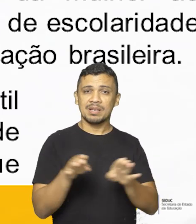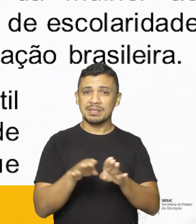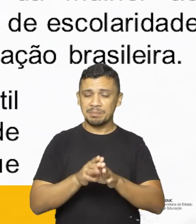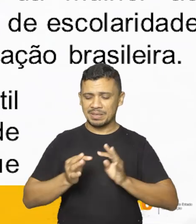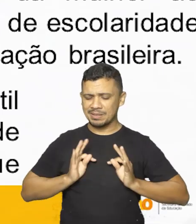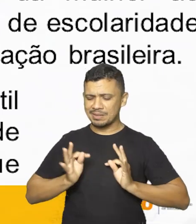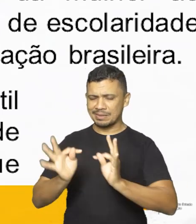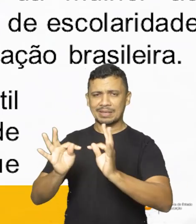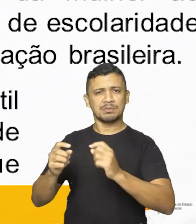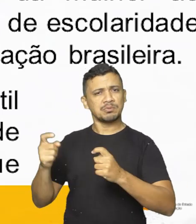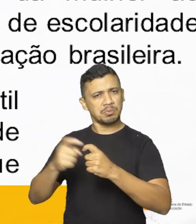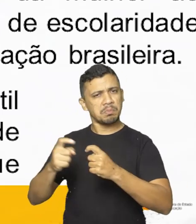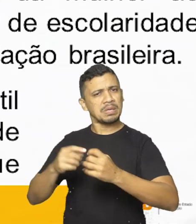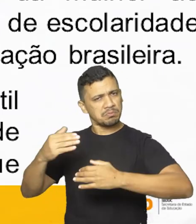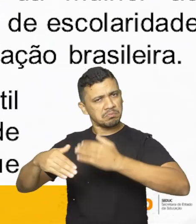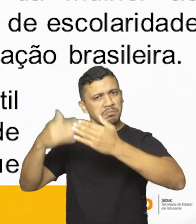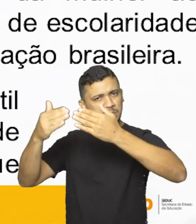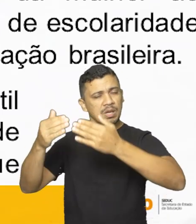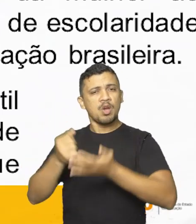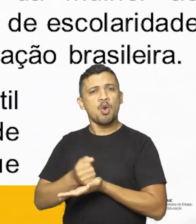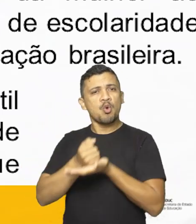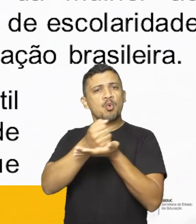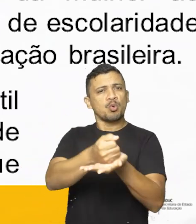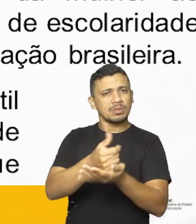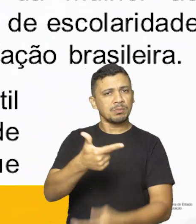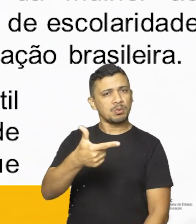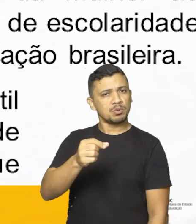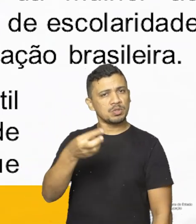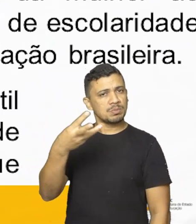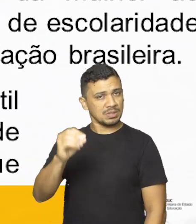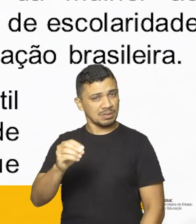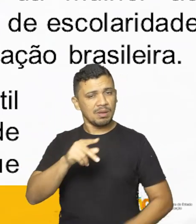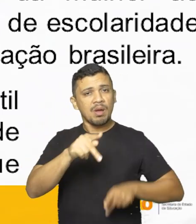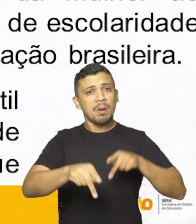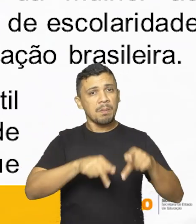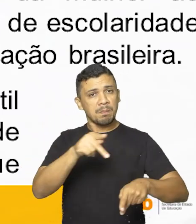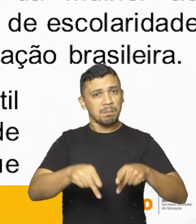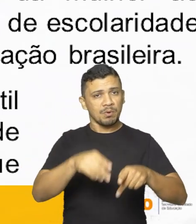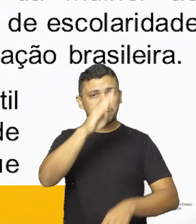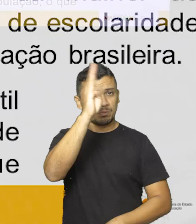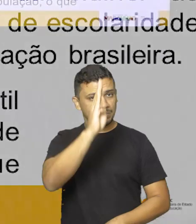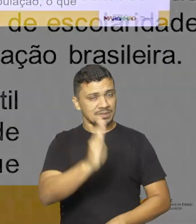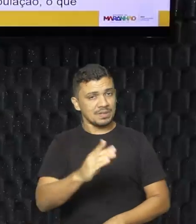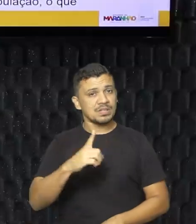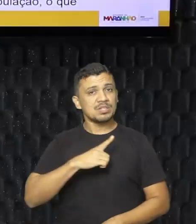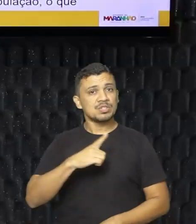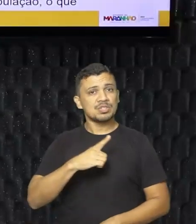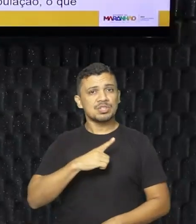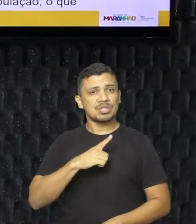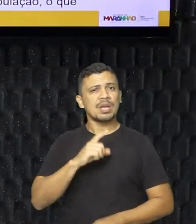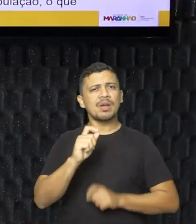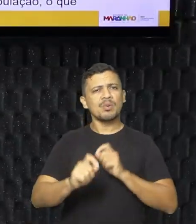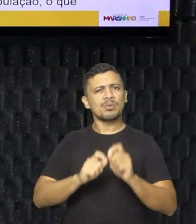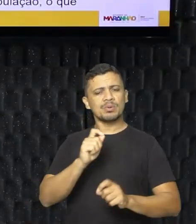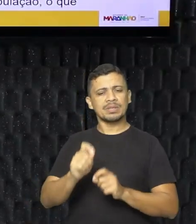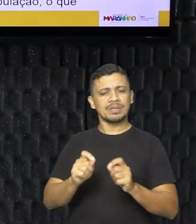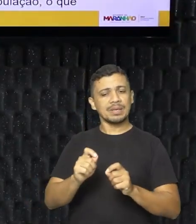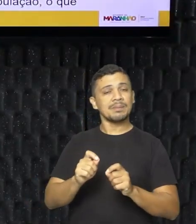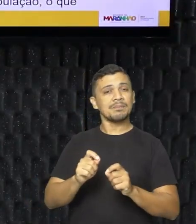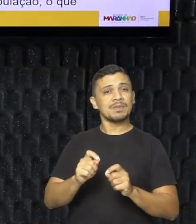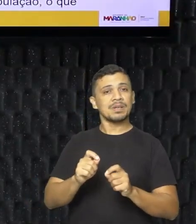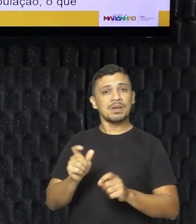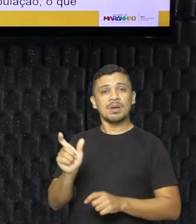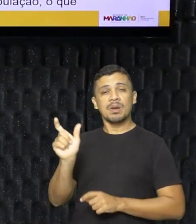médica contribuem para que, no ano 2030, a população brasileira tenha majoritariamente, olha o